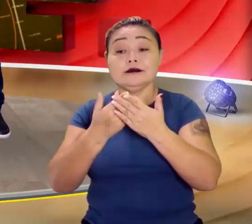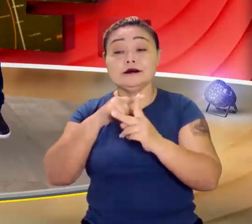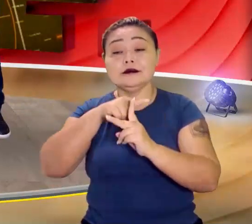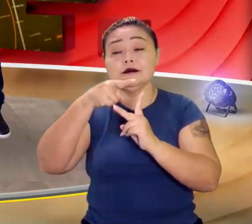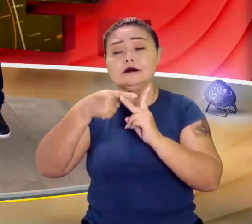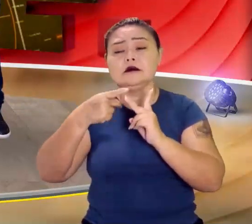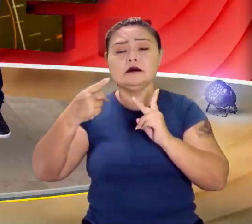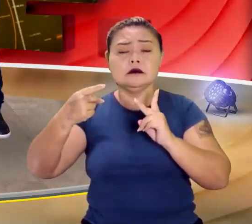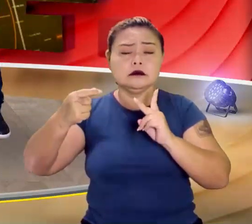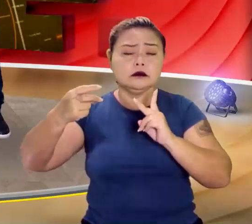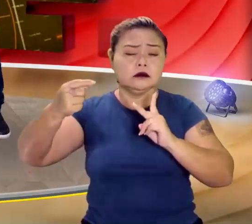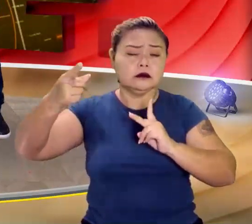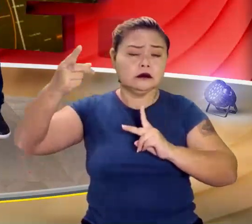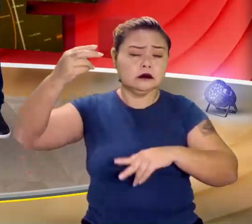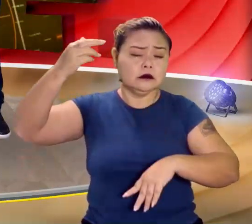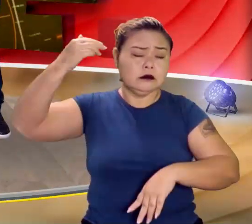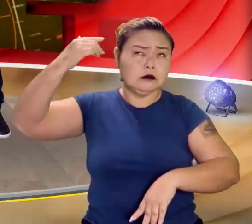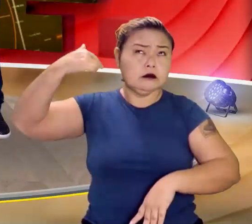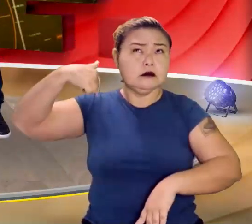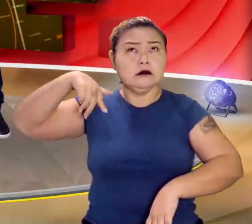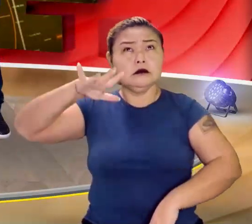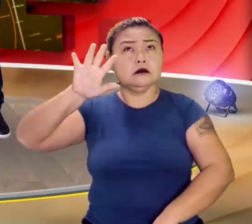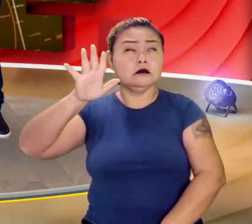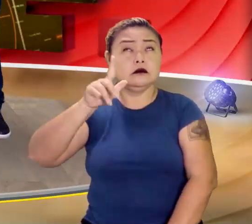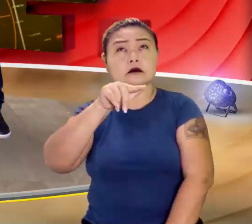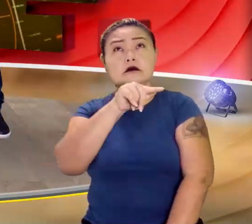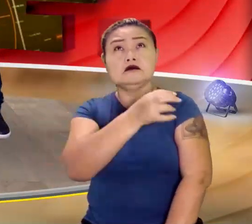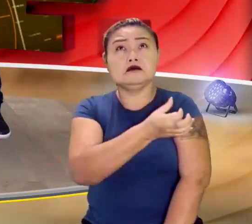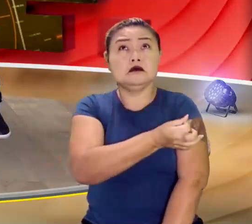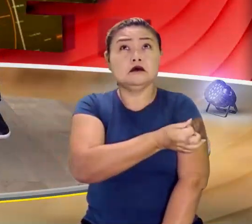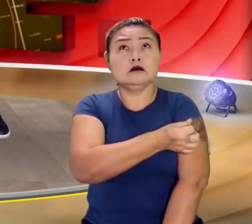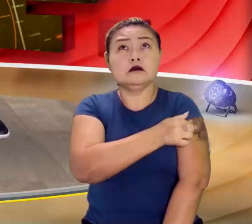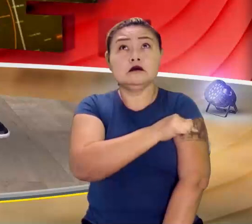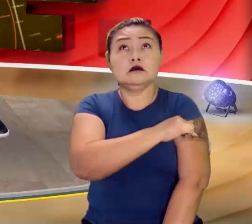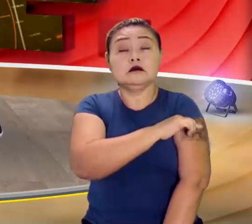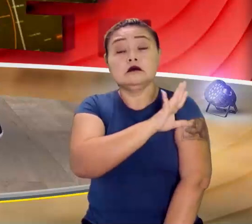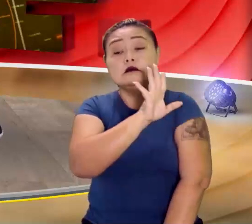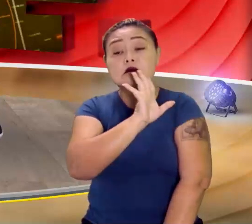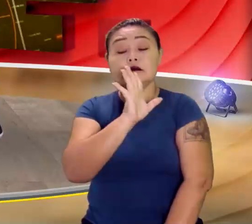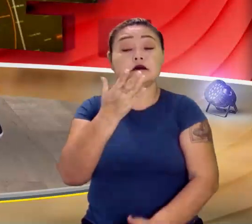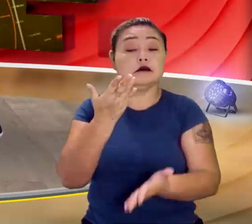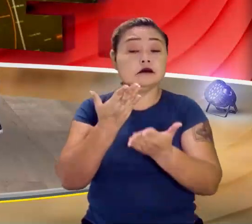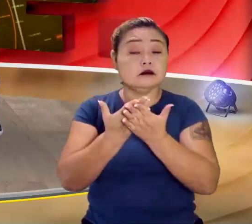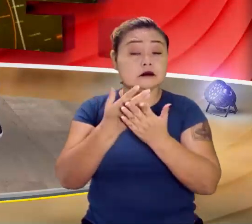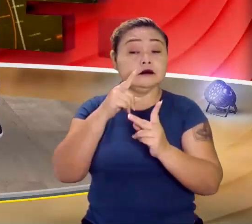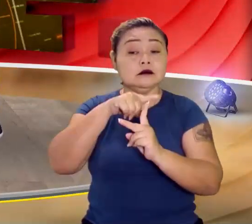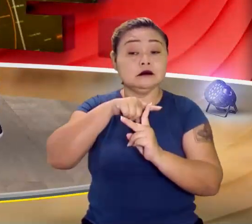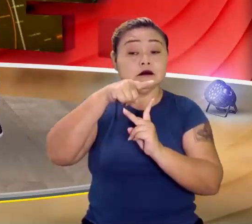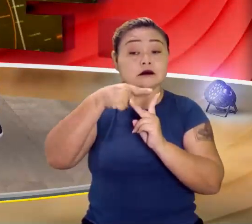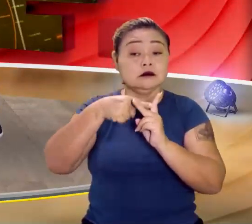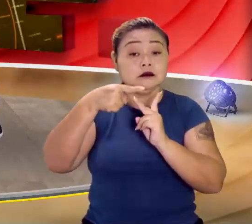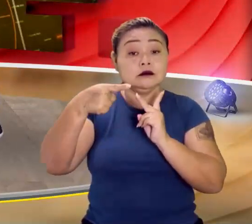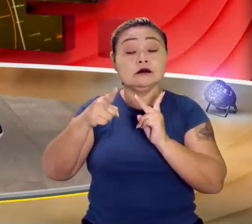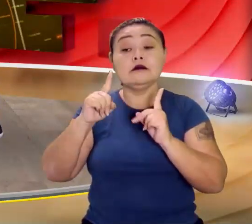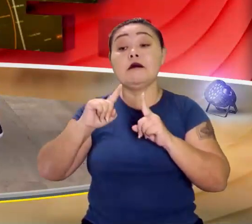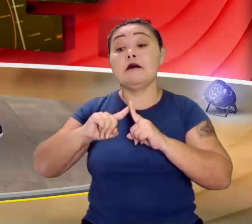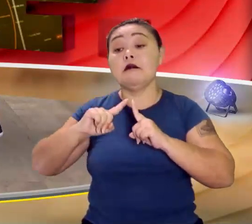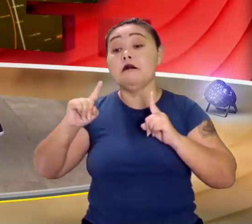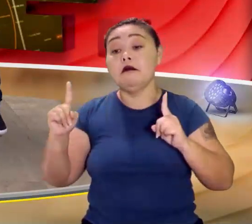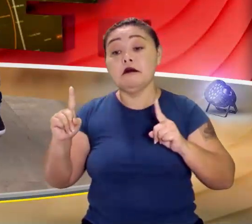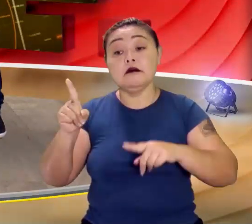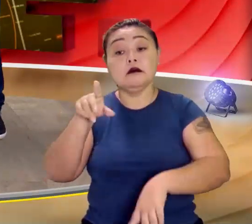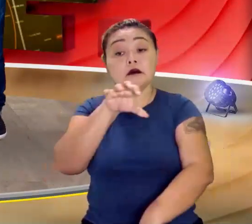vem lá do seu 7º, né? 6º, a gente já vem estudando raiz quadrada e coisa e tal. Mas é no 9º que a